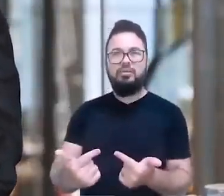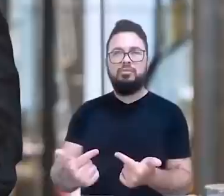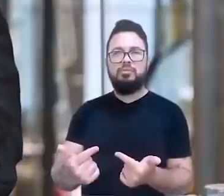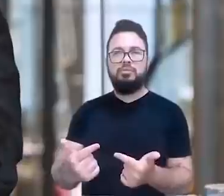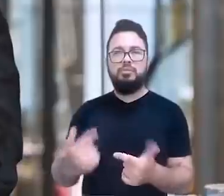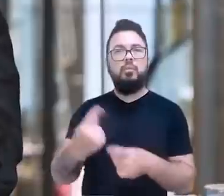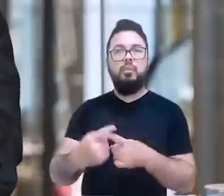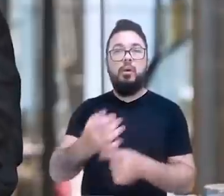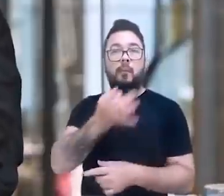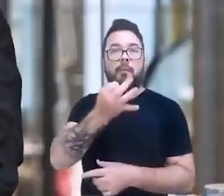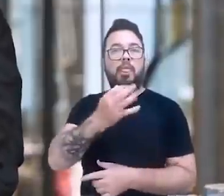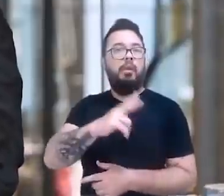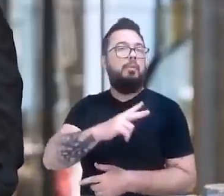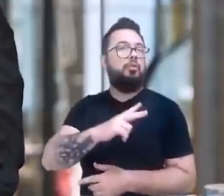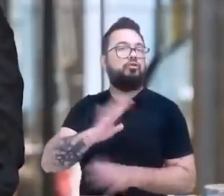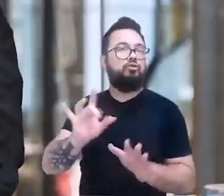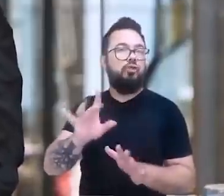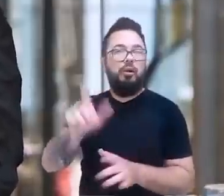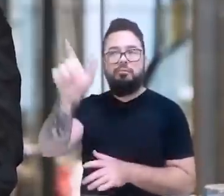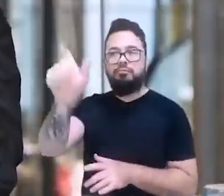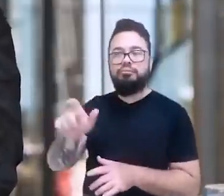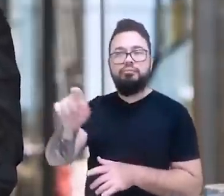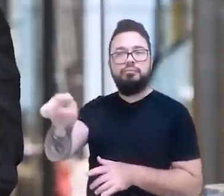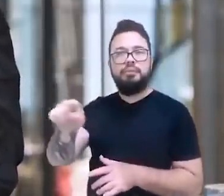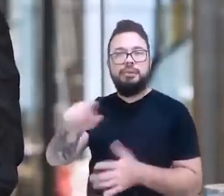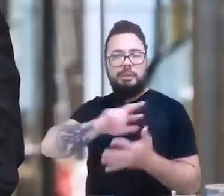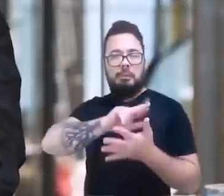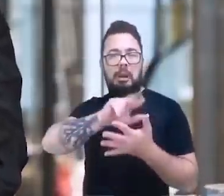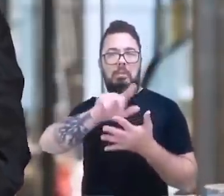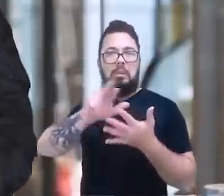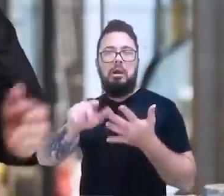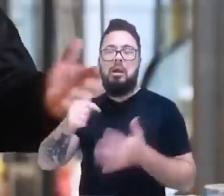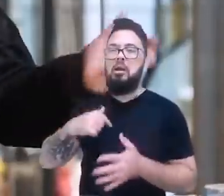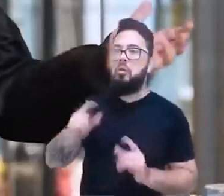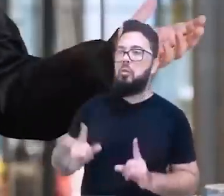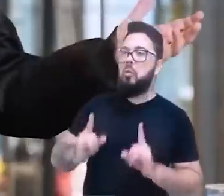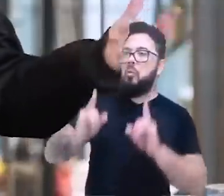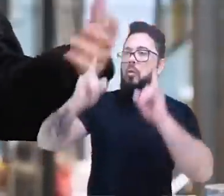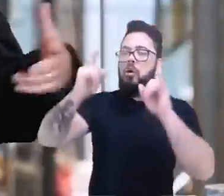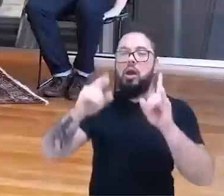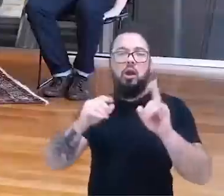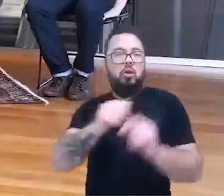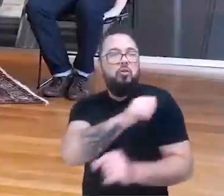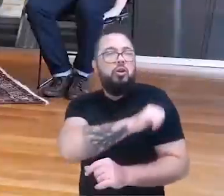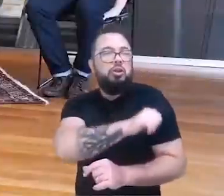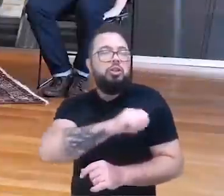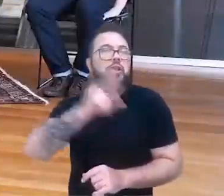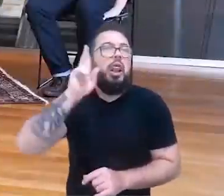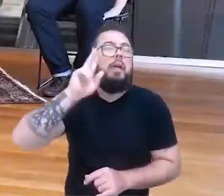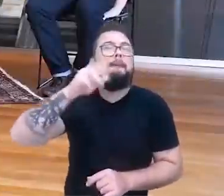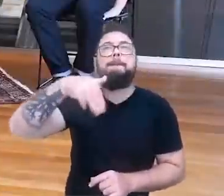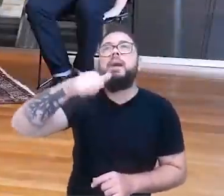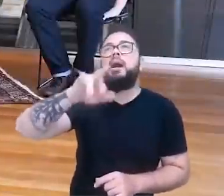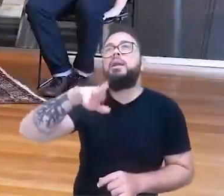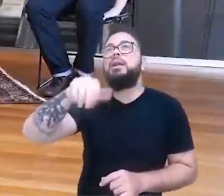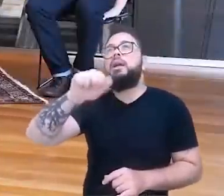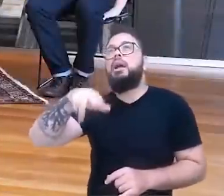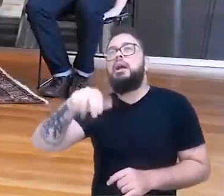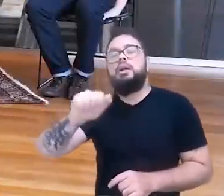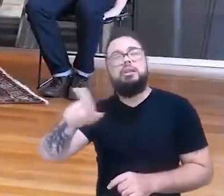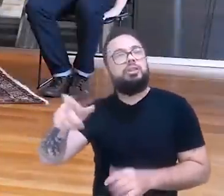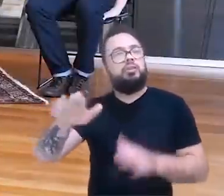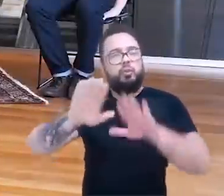que é o ponto de vista dele eu Hotel Leblon olhando para praia lembrando de Mariana Mariana e sua cintura